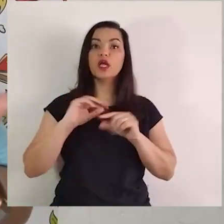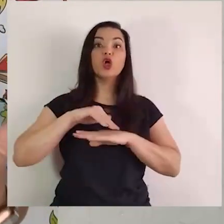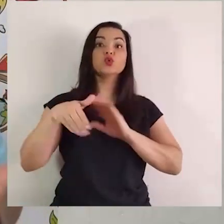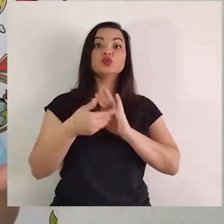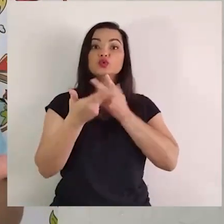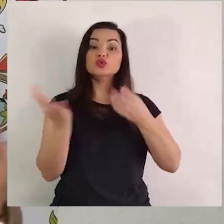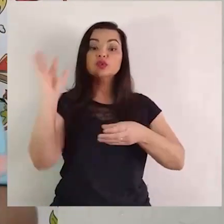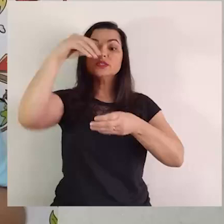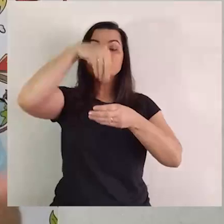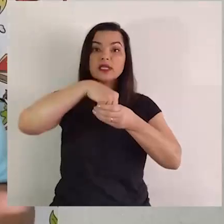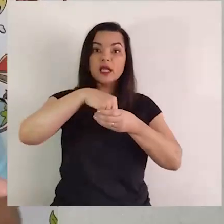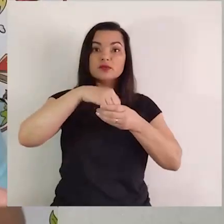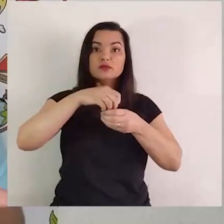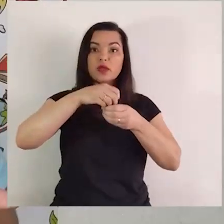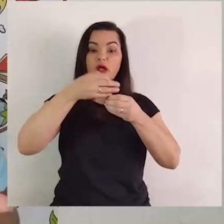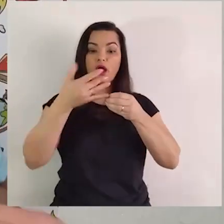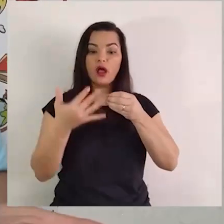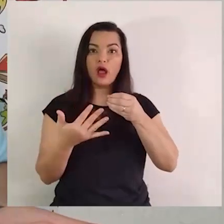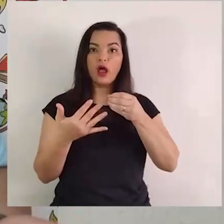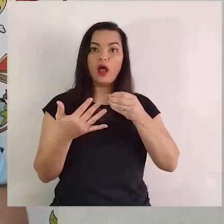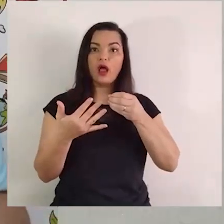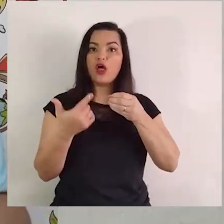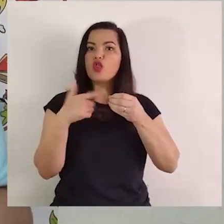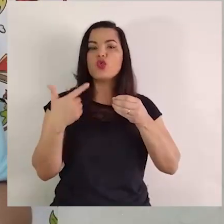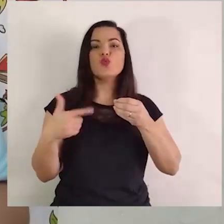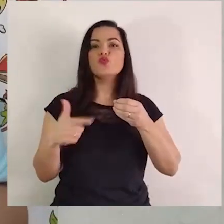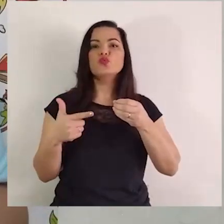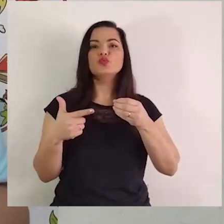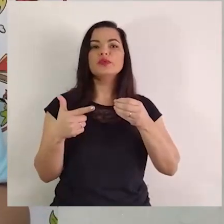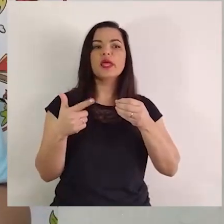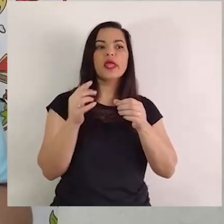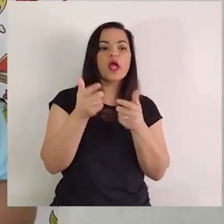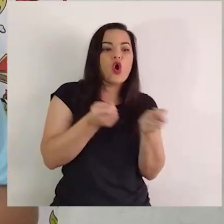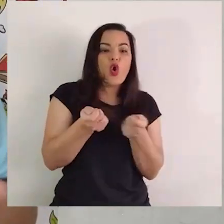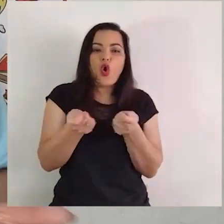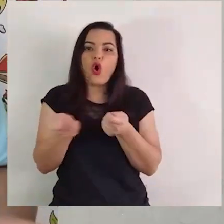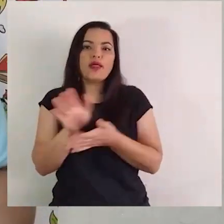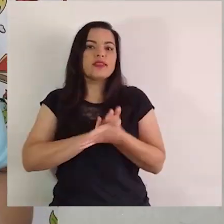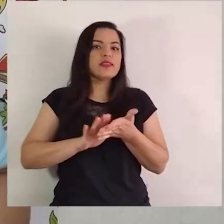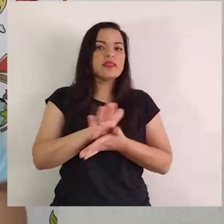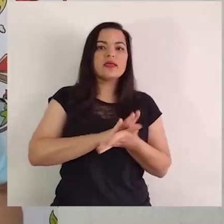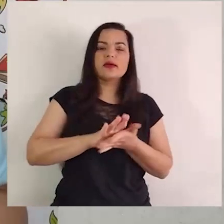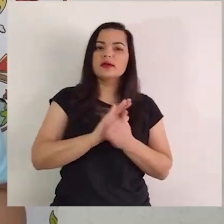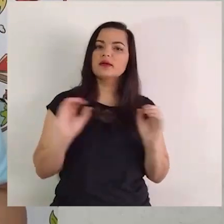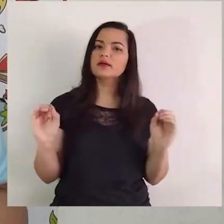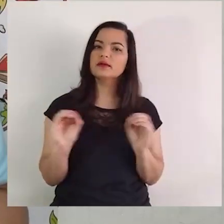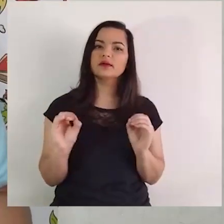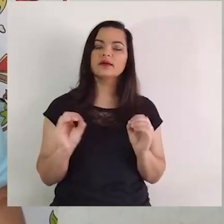o conteúdo que está em circulação ali, ele não tem um filtro. Ele não tem